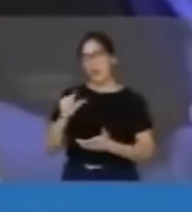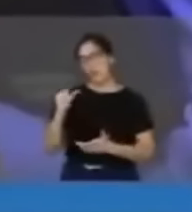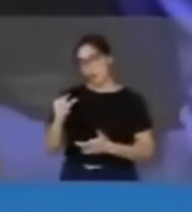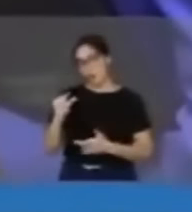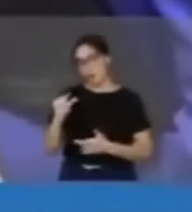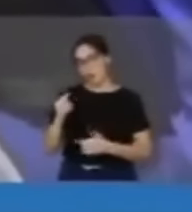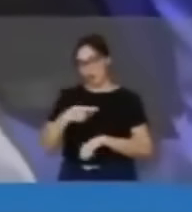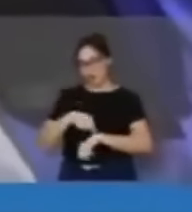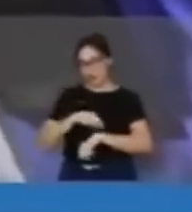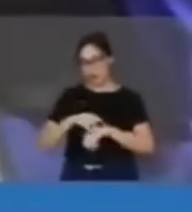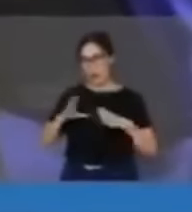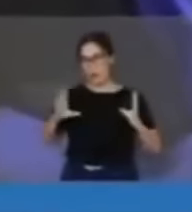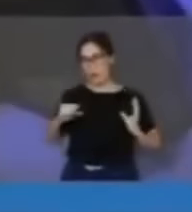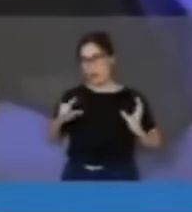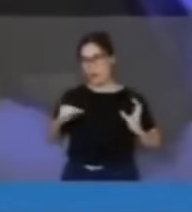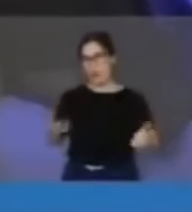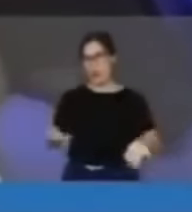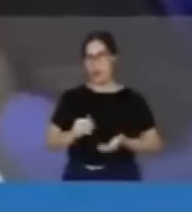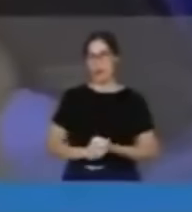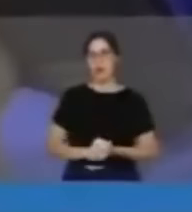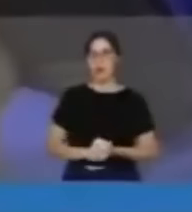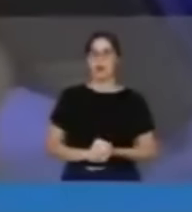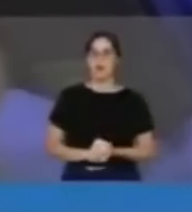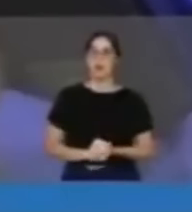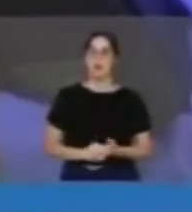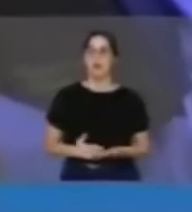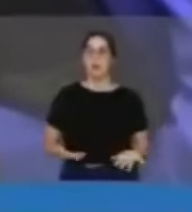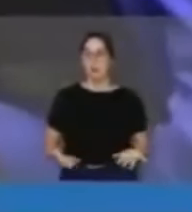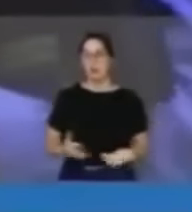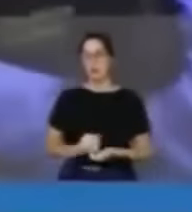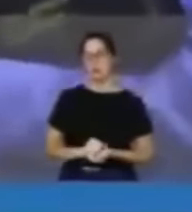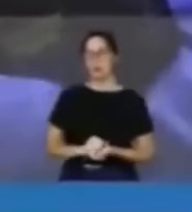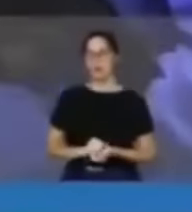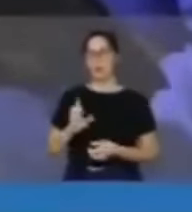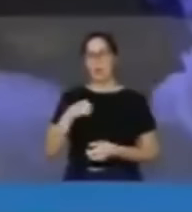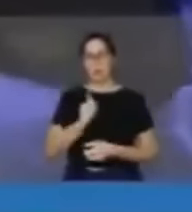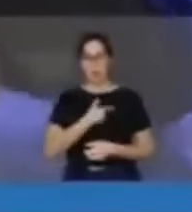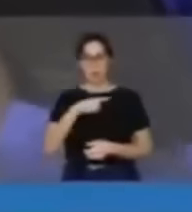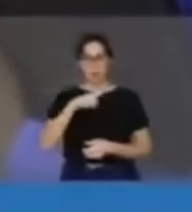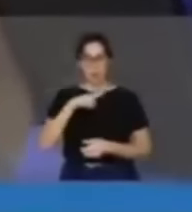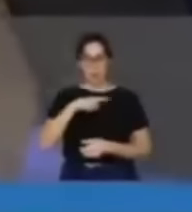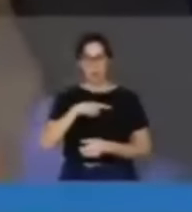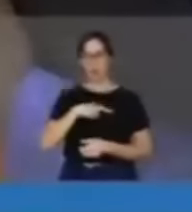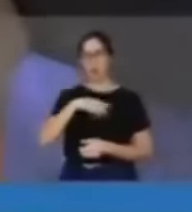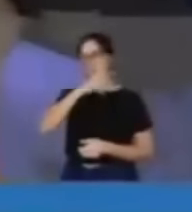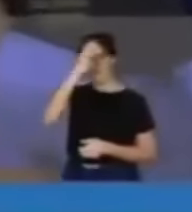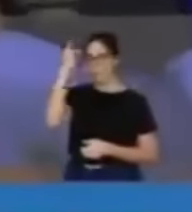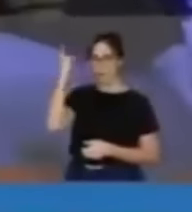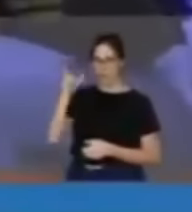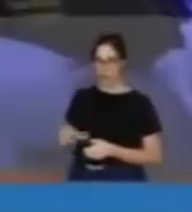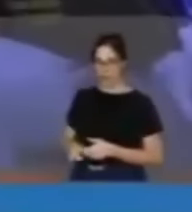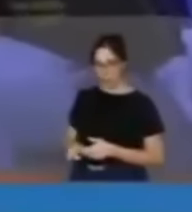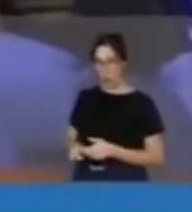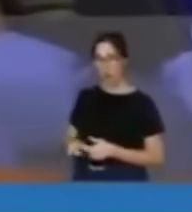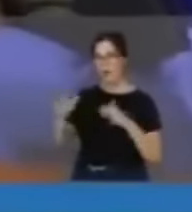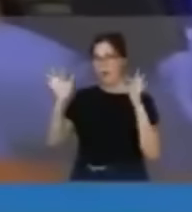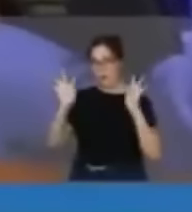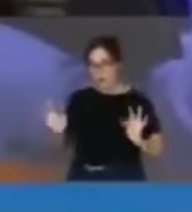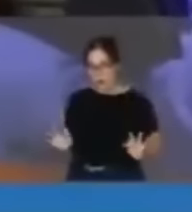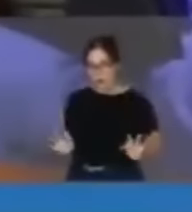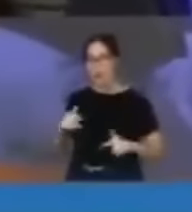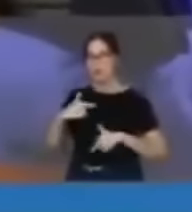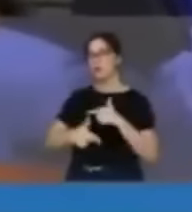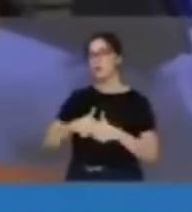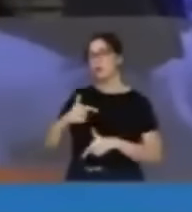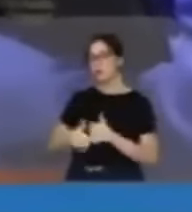folga. Evidentemente, trazendo para a humanização a jornada de trabalho, nós teremos trabalhador mais satisfeito do trabalho e